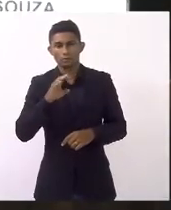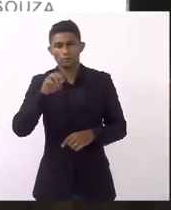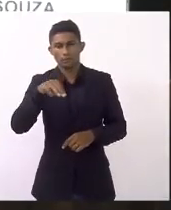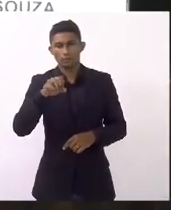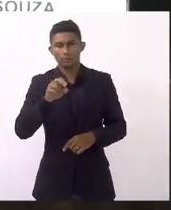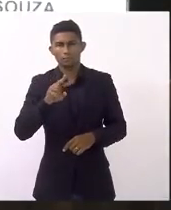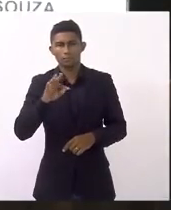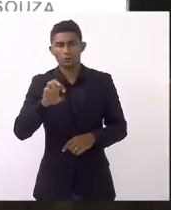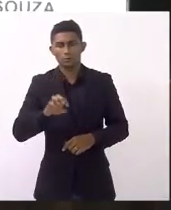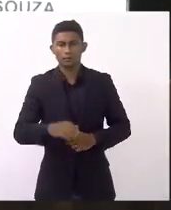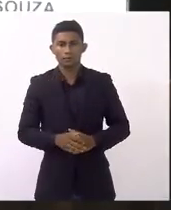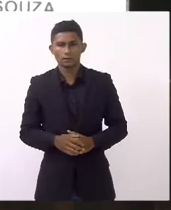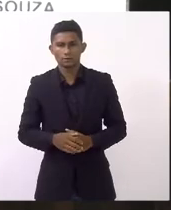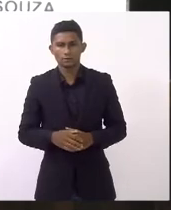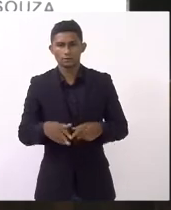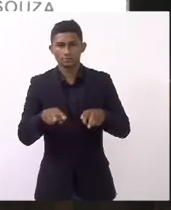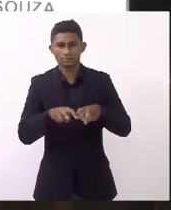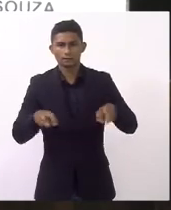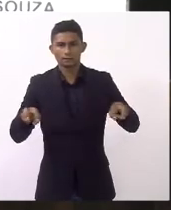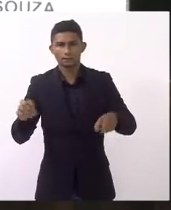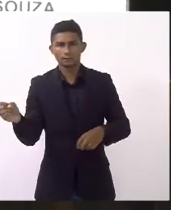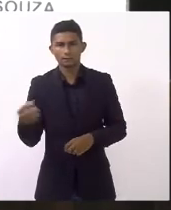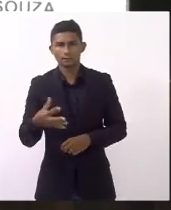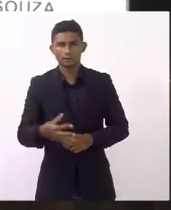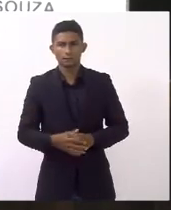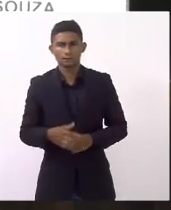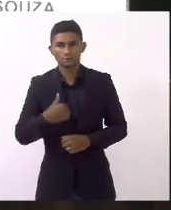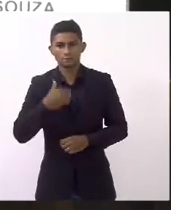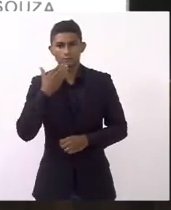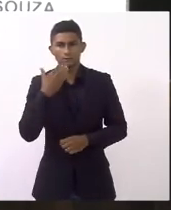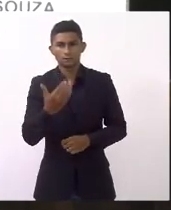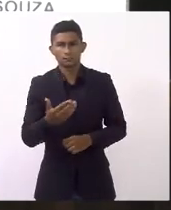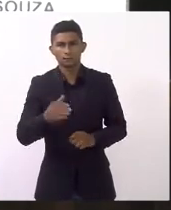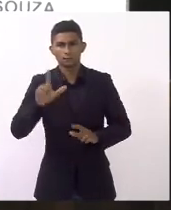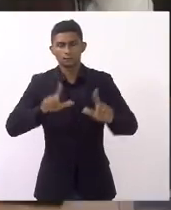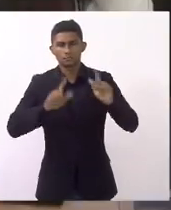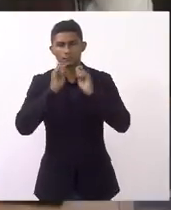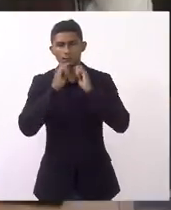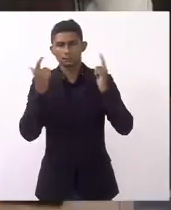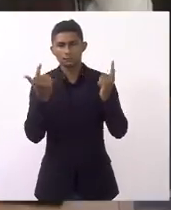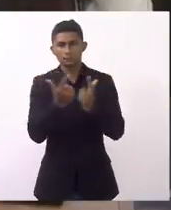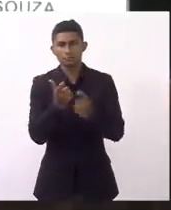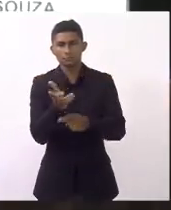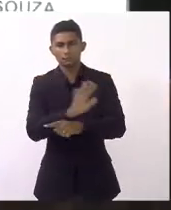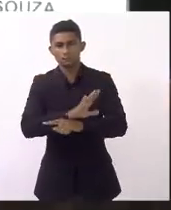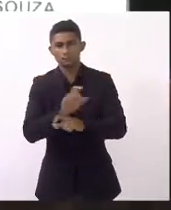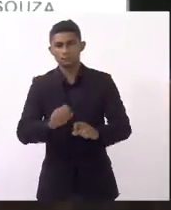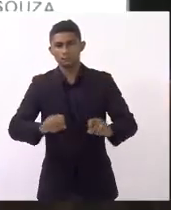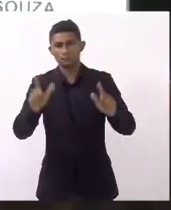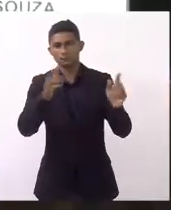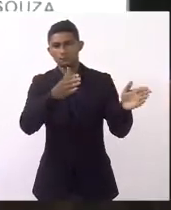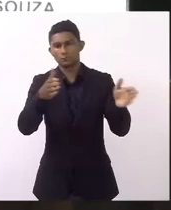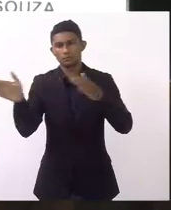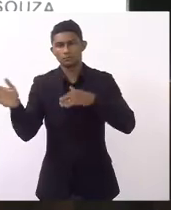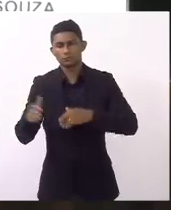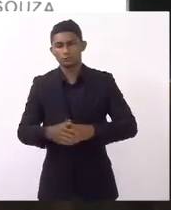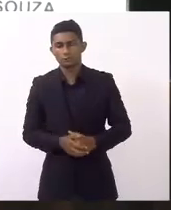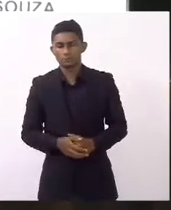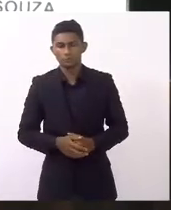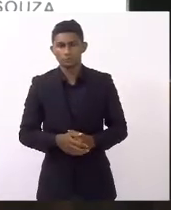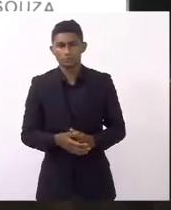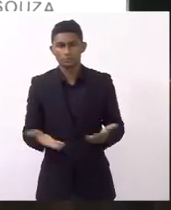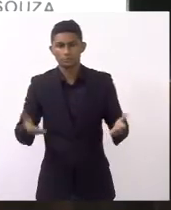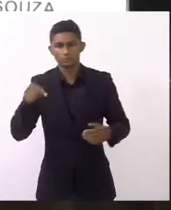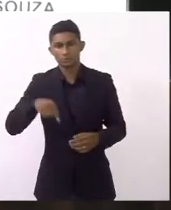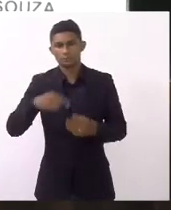os novos meses haveis vou pedir para TV alerj soltar um vídeo no momento em que a gente